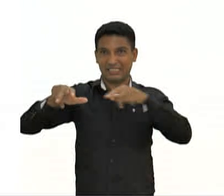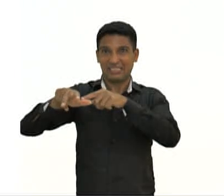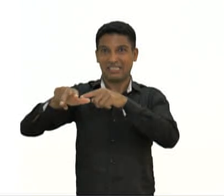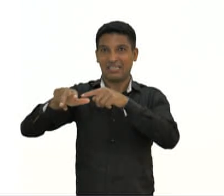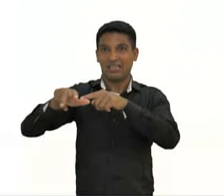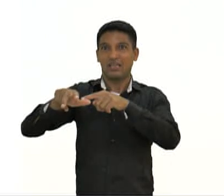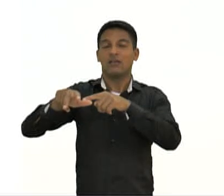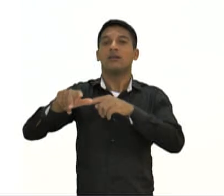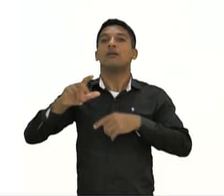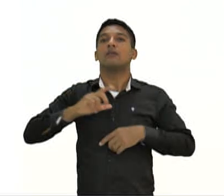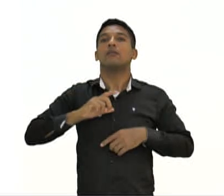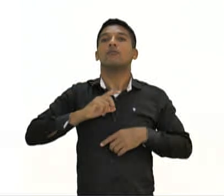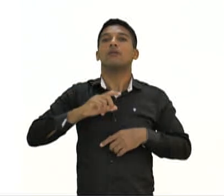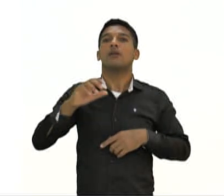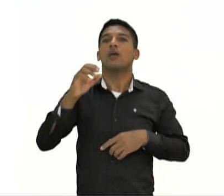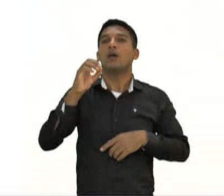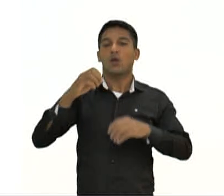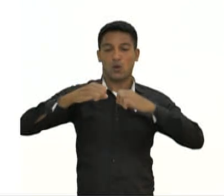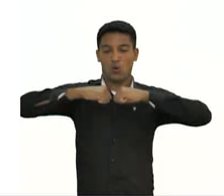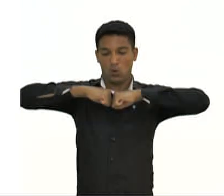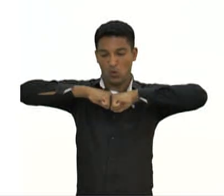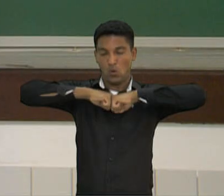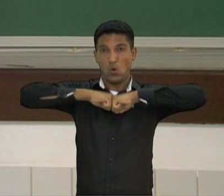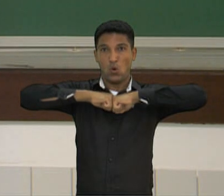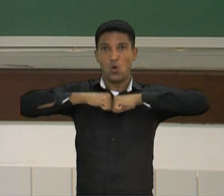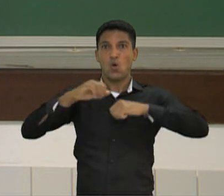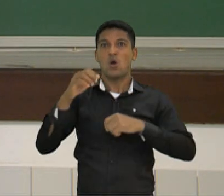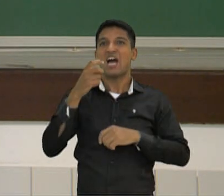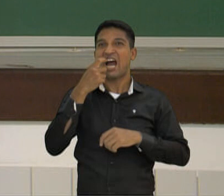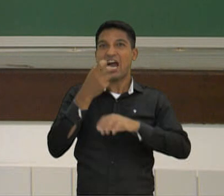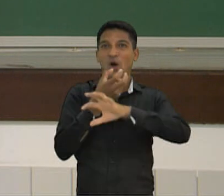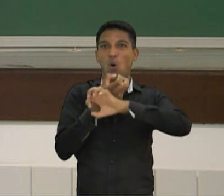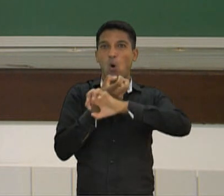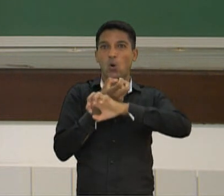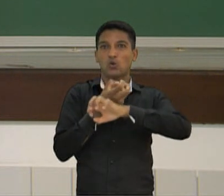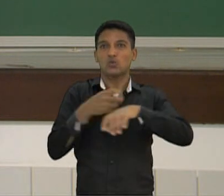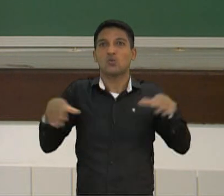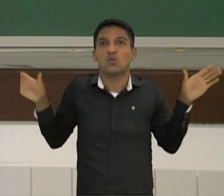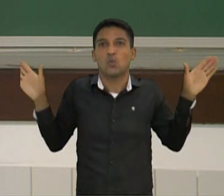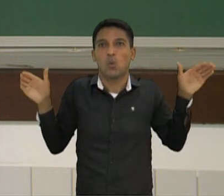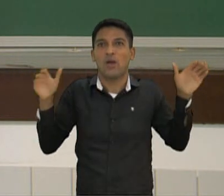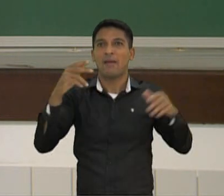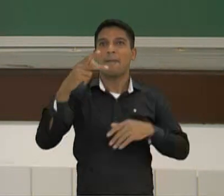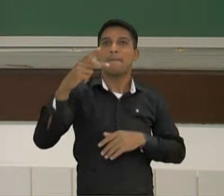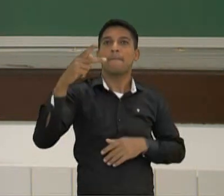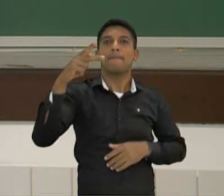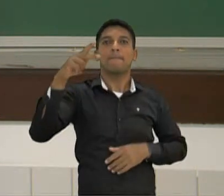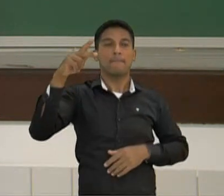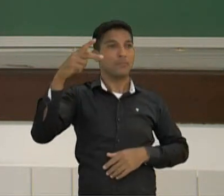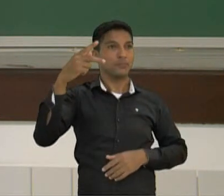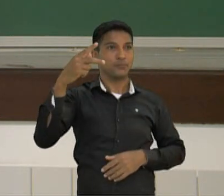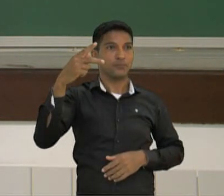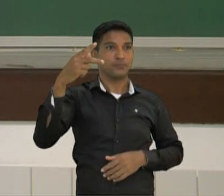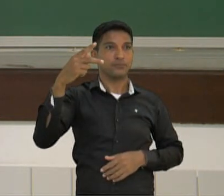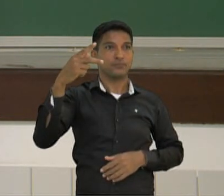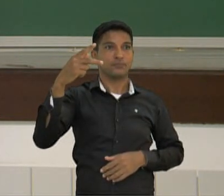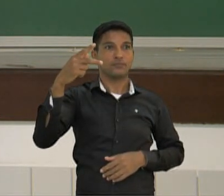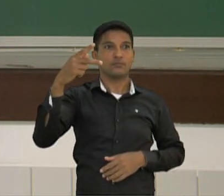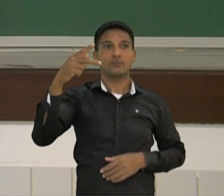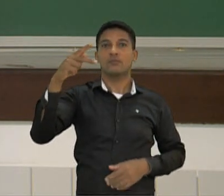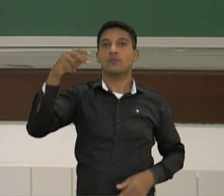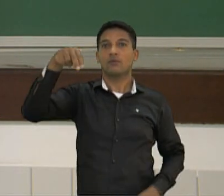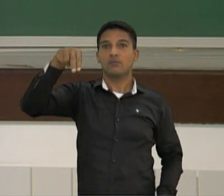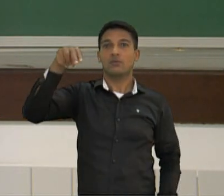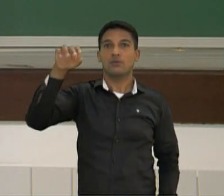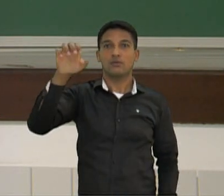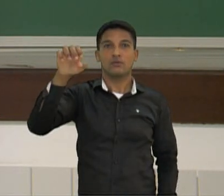podem ter assinalado ali penas, mas algumas aves vão apresentar penas e também não vão apresentar a questão do voo também.